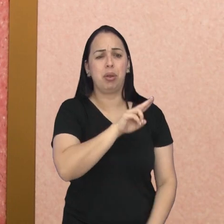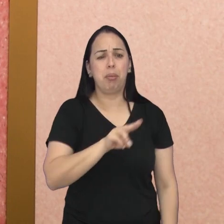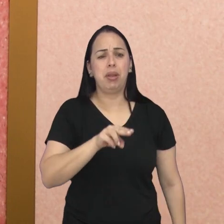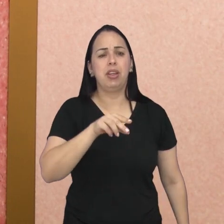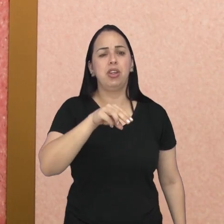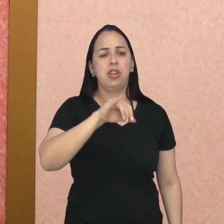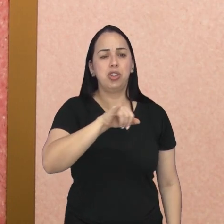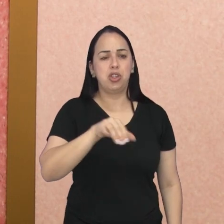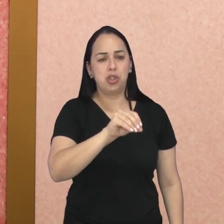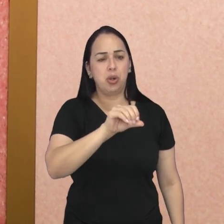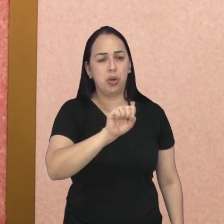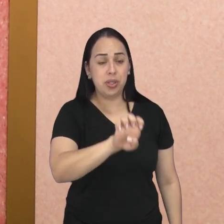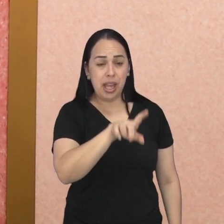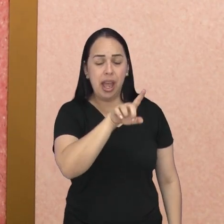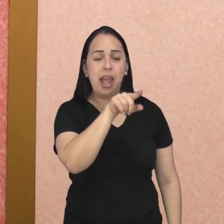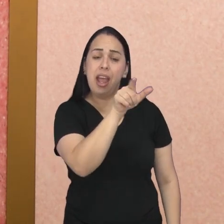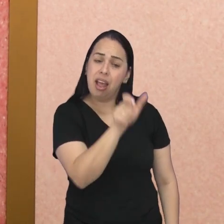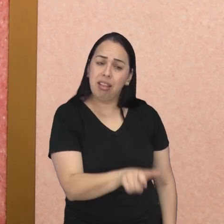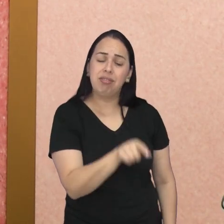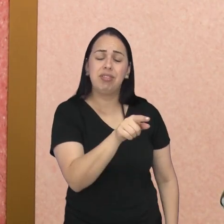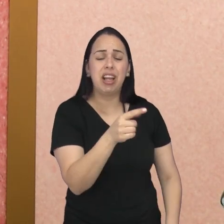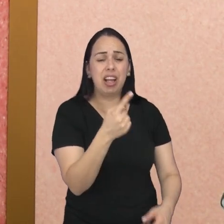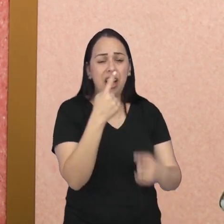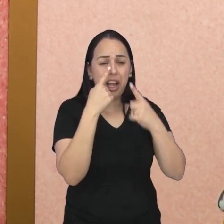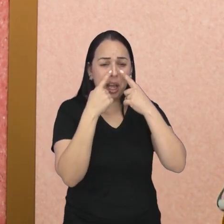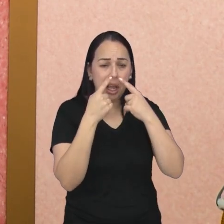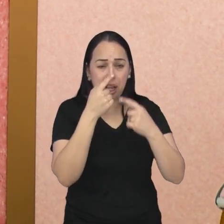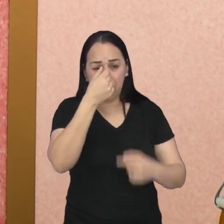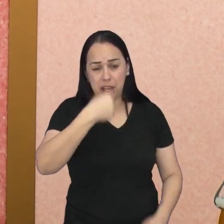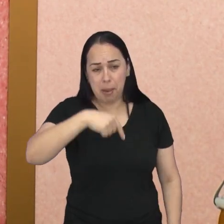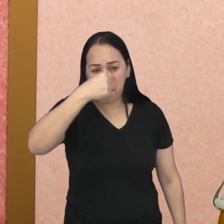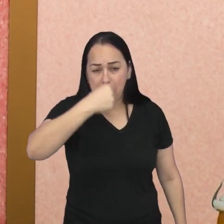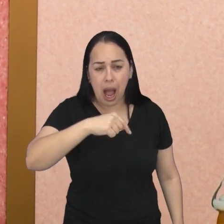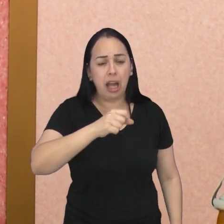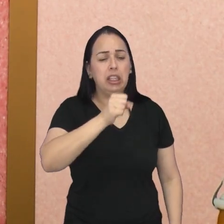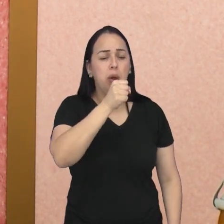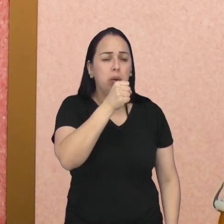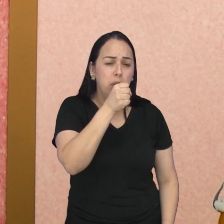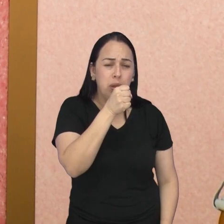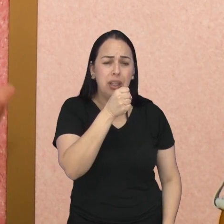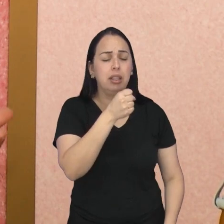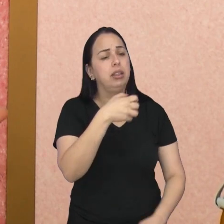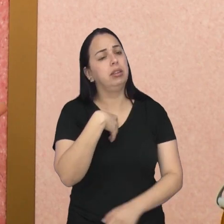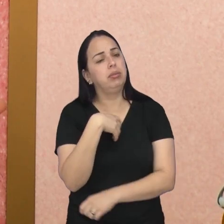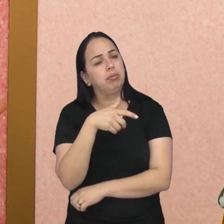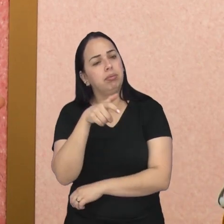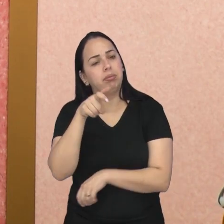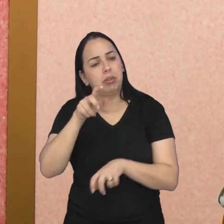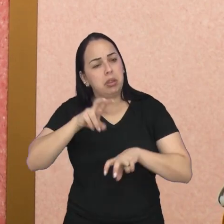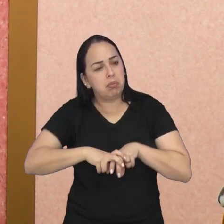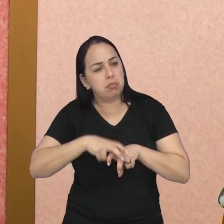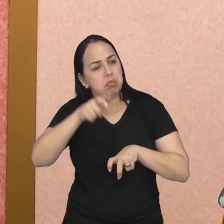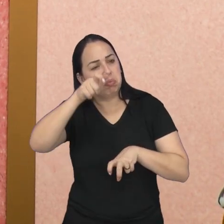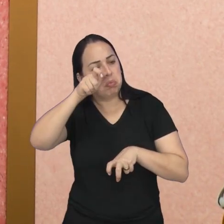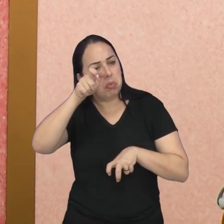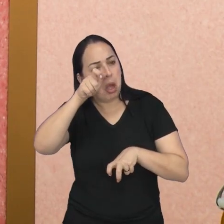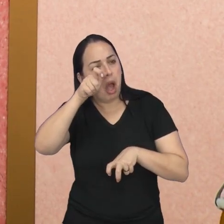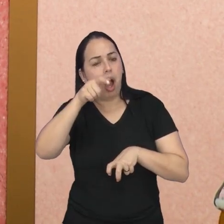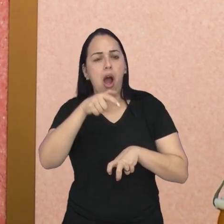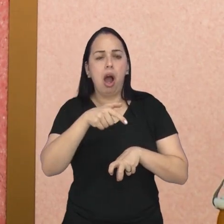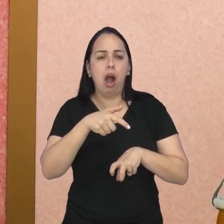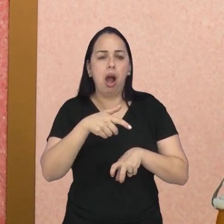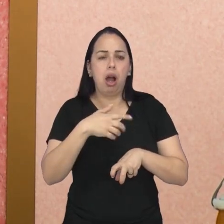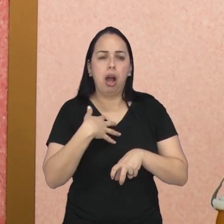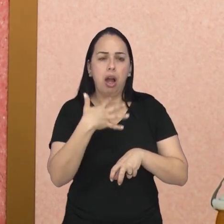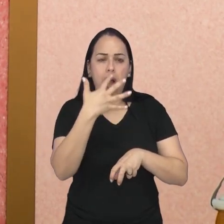Almeida, ele estava muito gripado aquele dia, quase não conseguia falar, tossia muito, já de idade, e